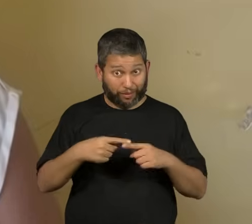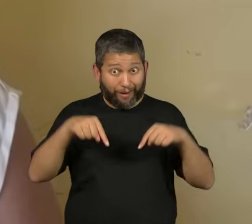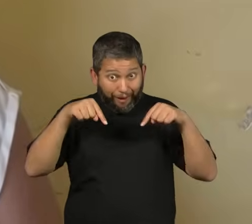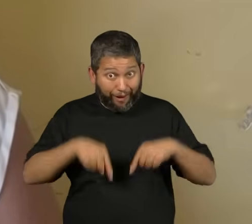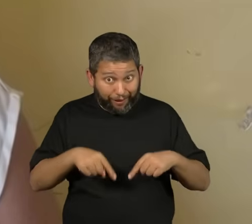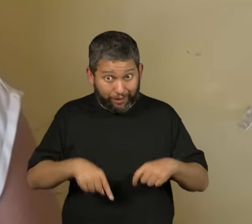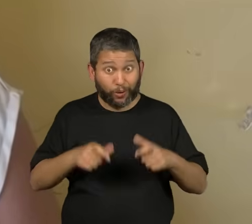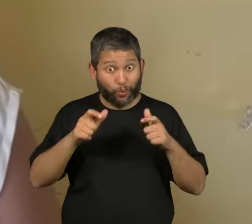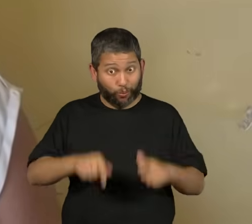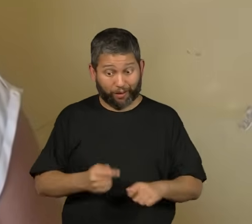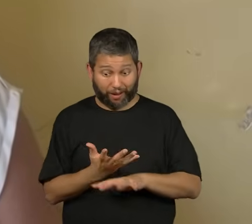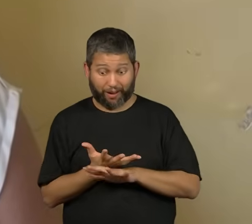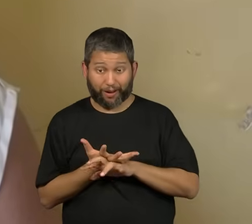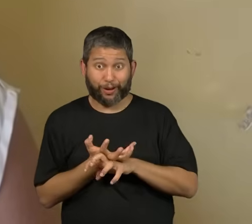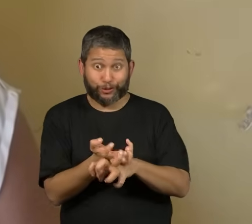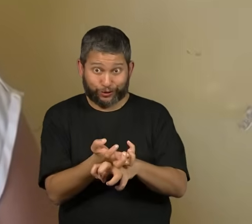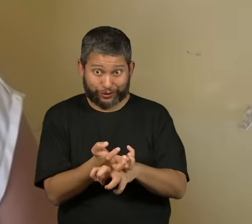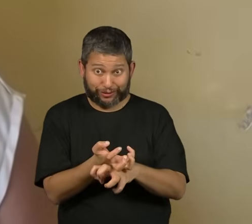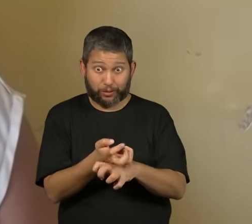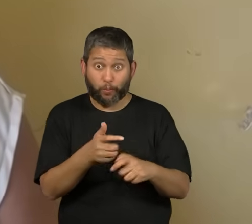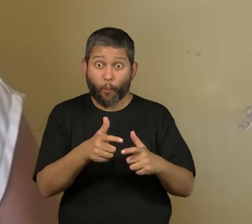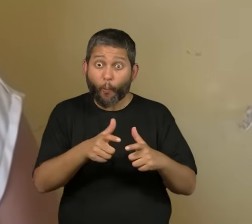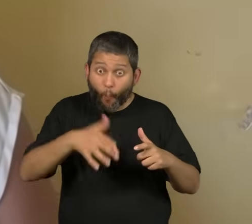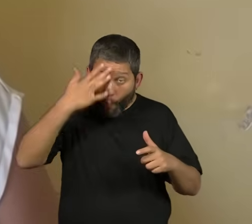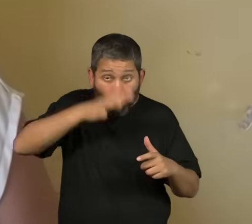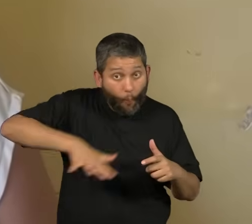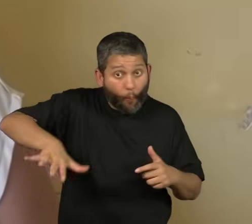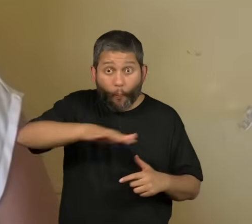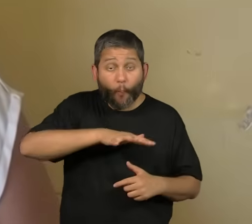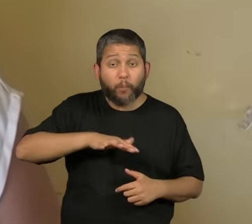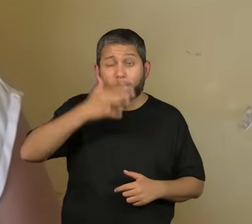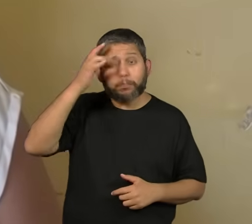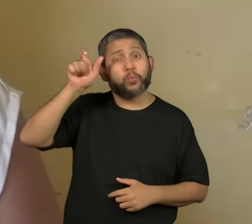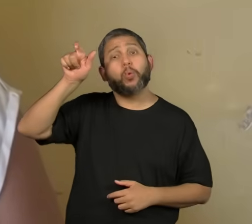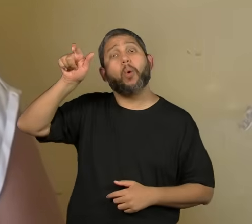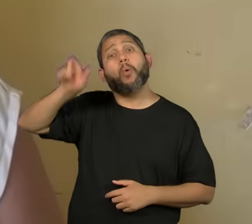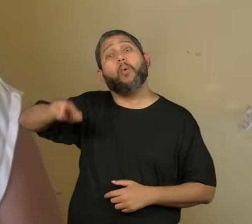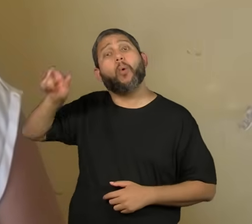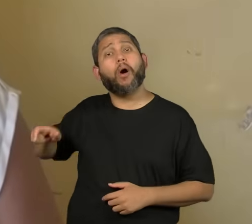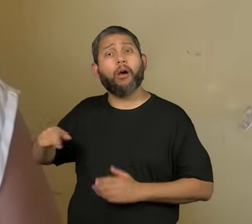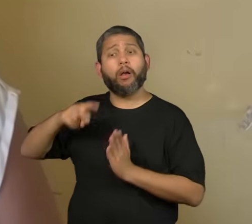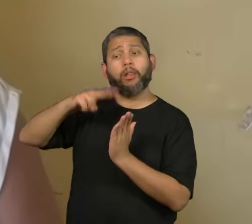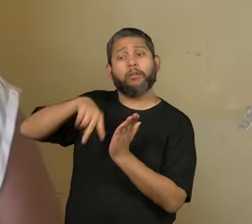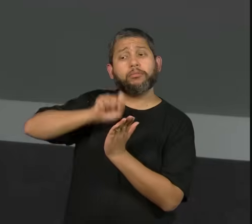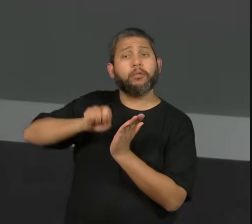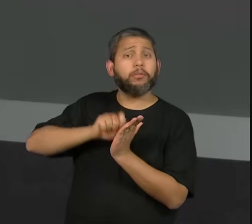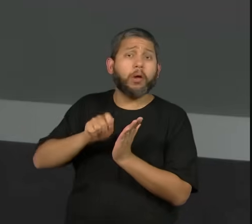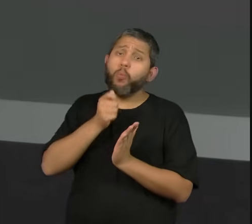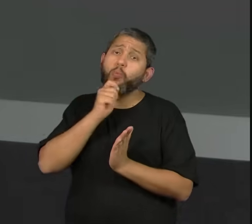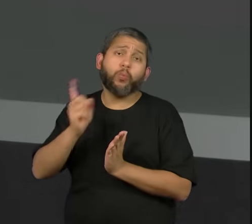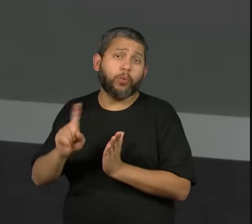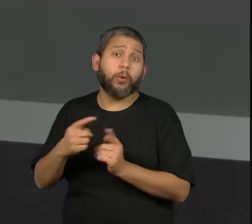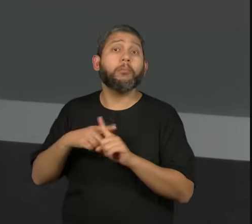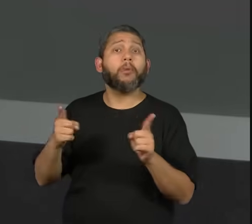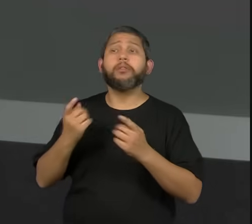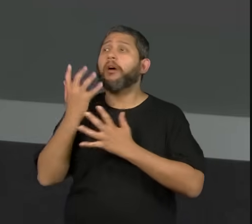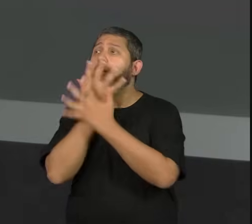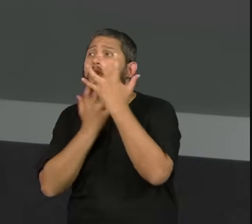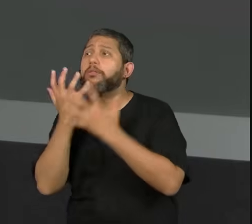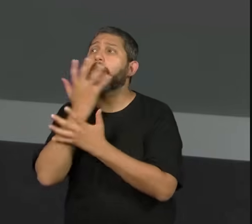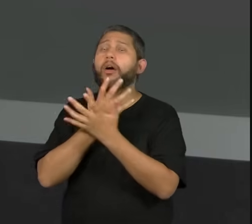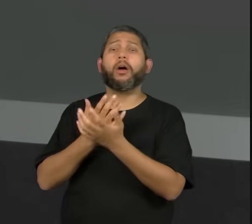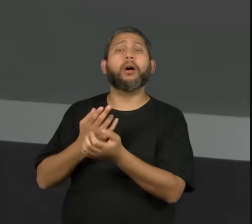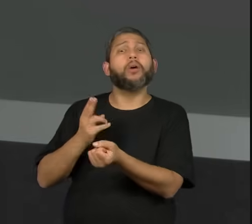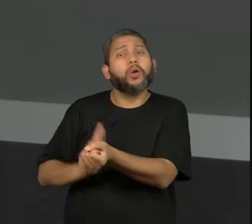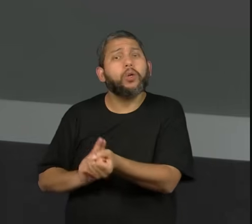né, no passado, o pessoal não sabia escrever, o pessoal não sabia ler, mas o pessoal sabia cantar e rimar. Como é que surgiu essa